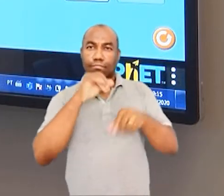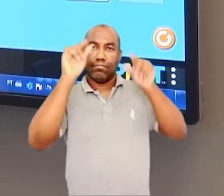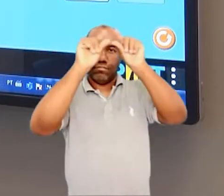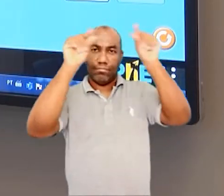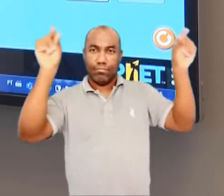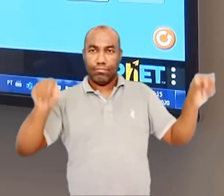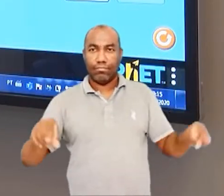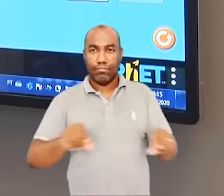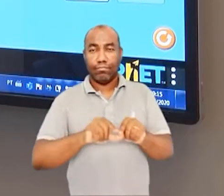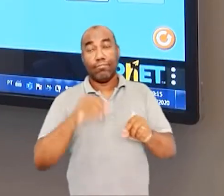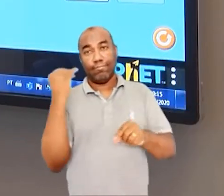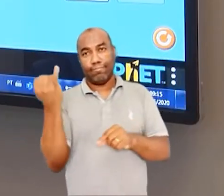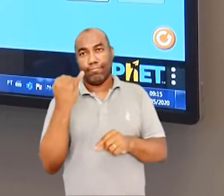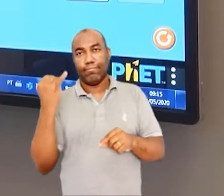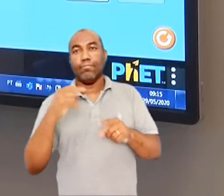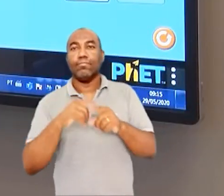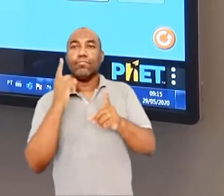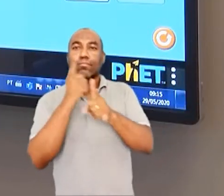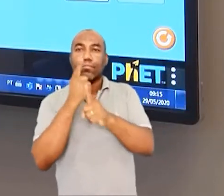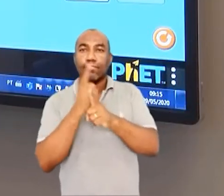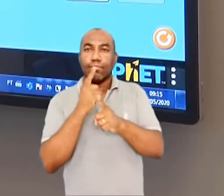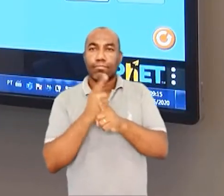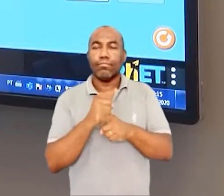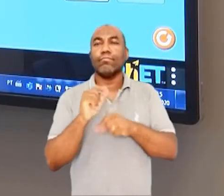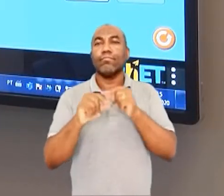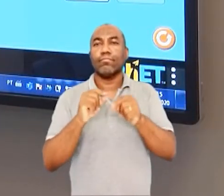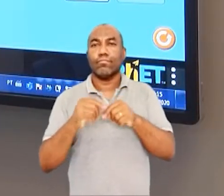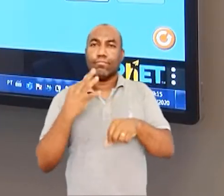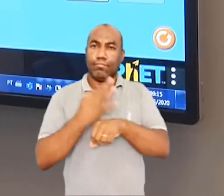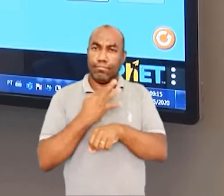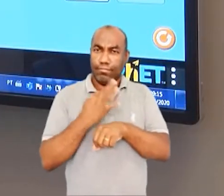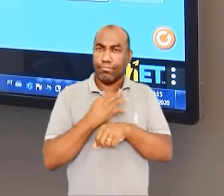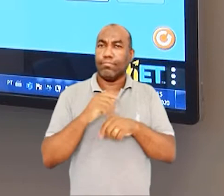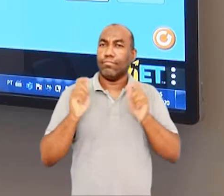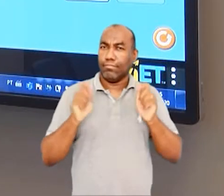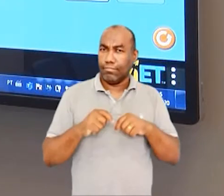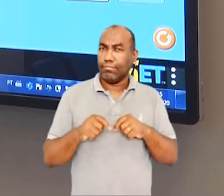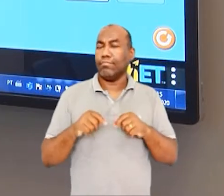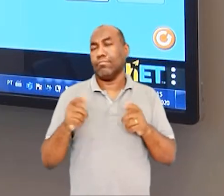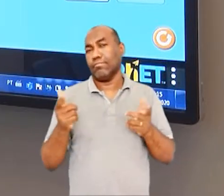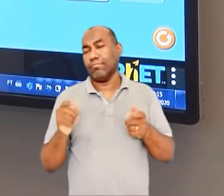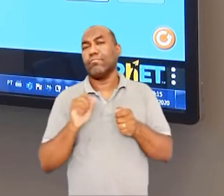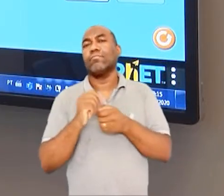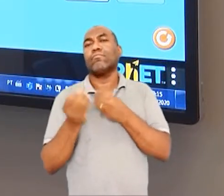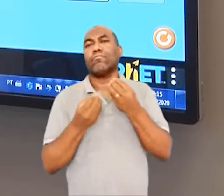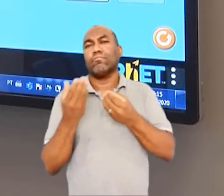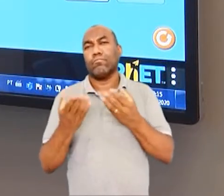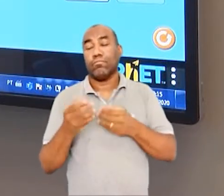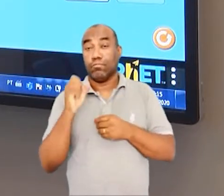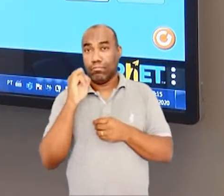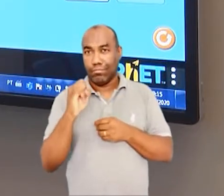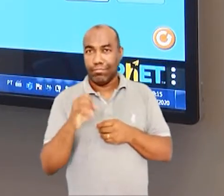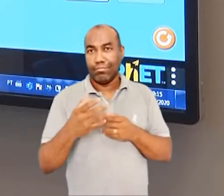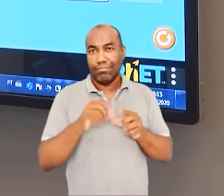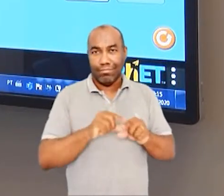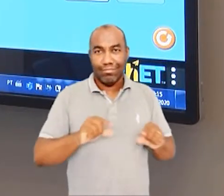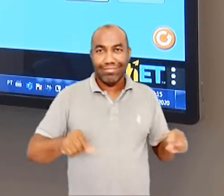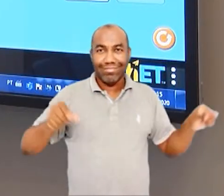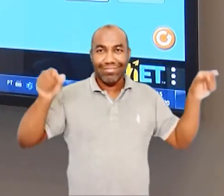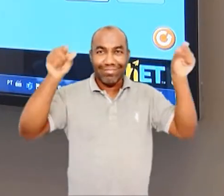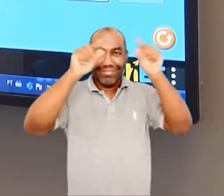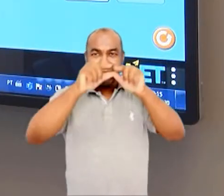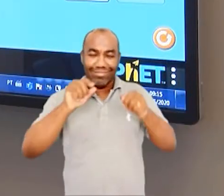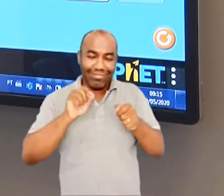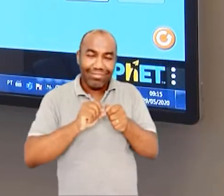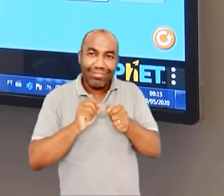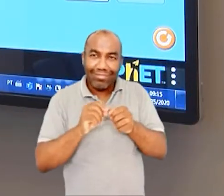propriedade importante, que é a resistência elétrica. Ela cria uma diferença de potencial elétrico. Então, se esse resistor aqui consegue